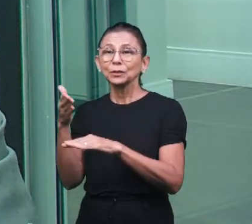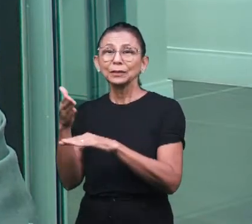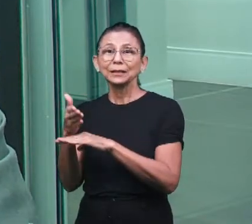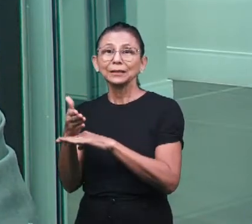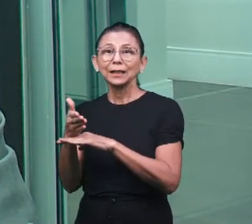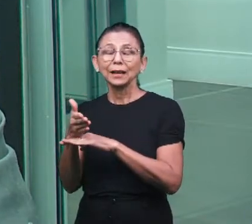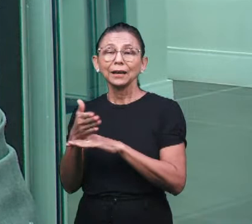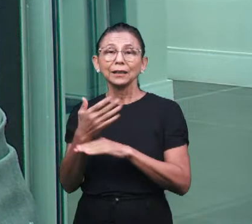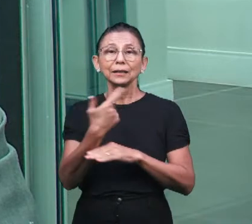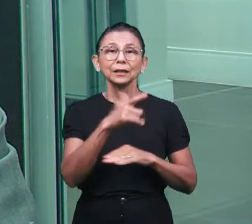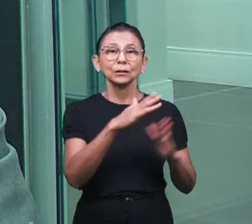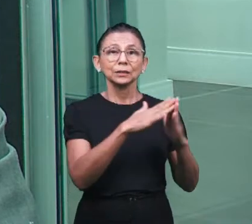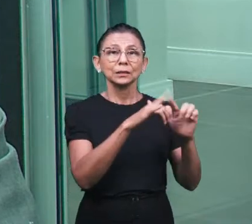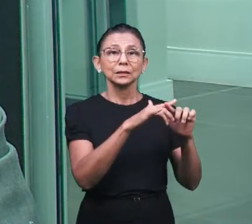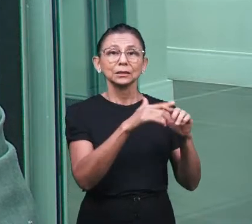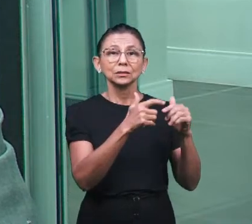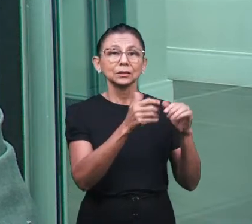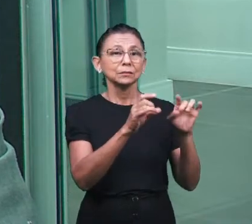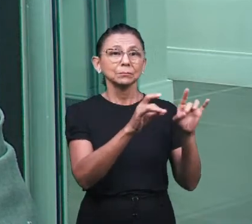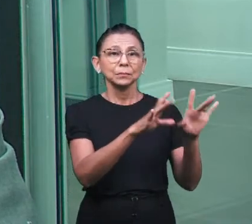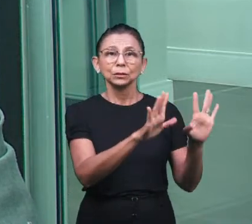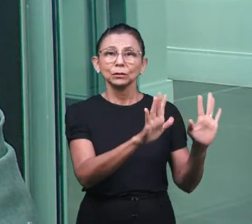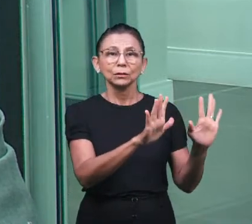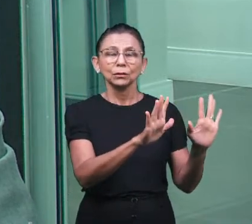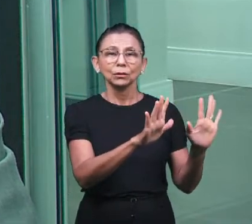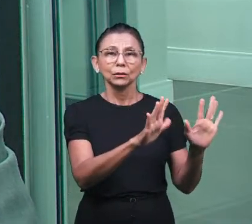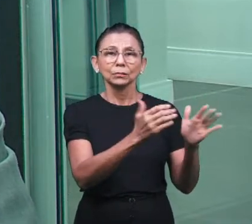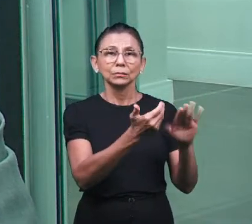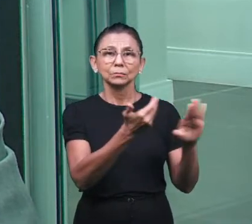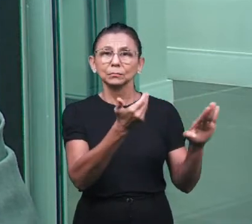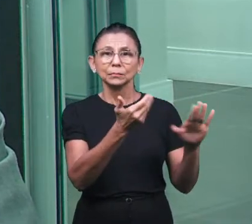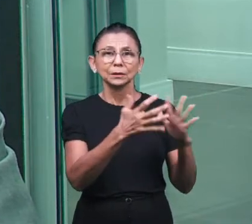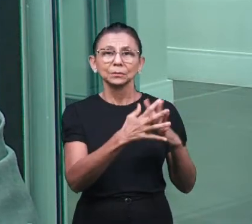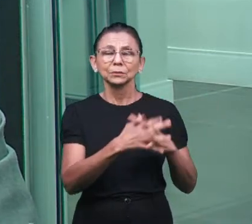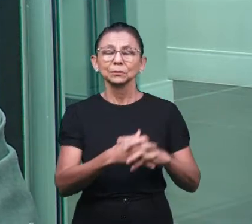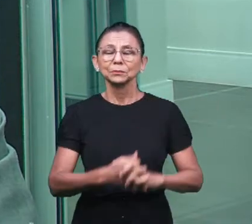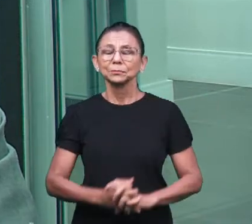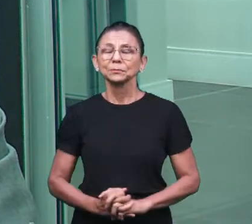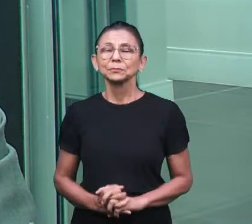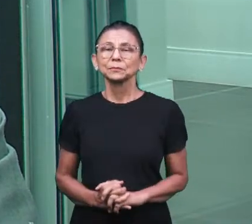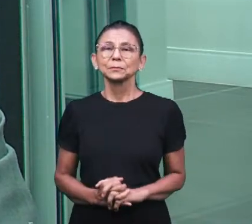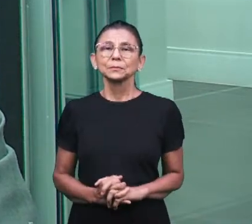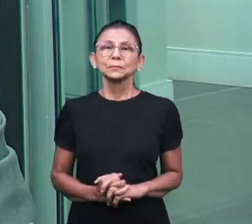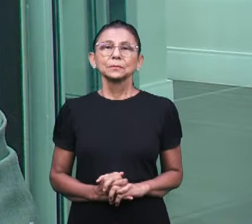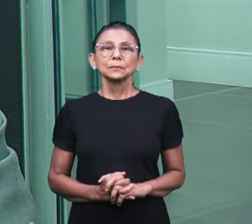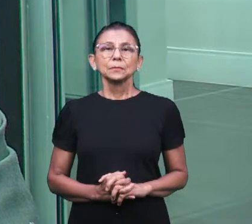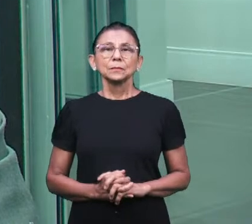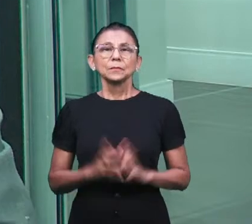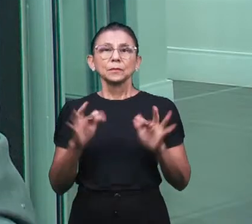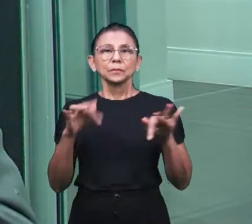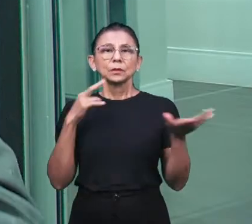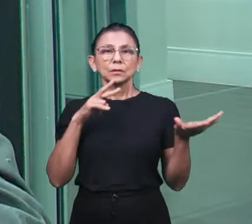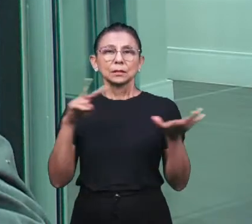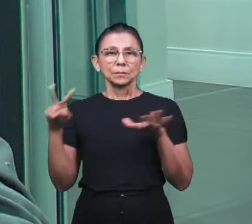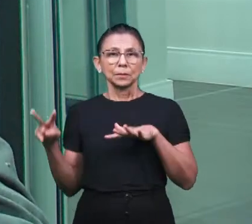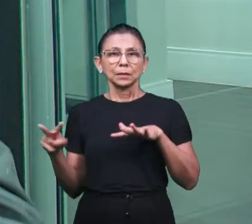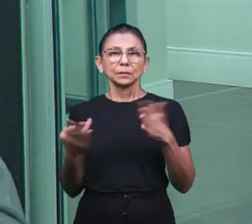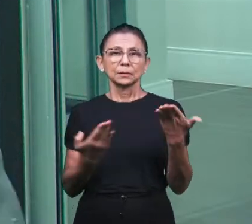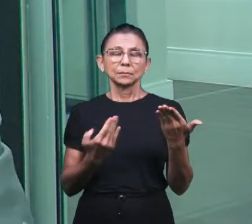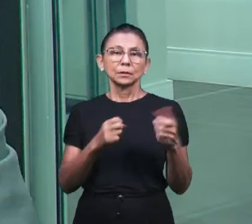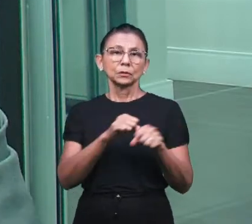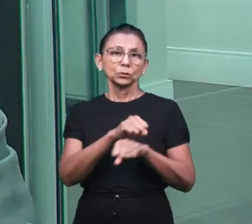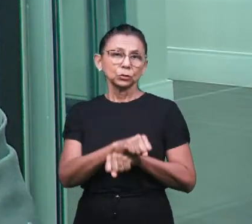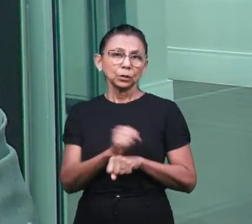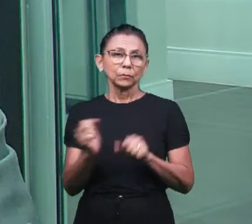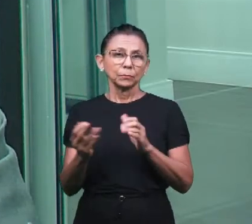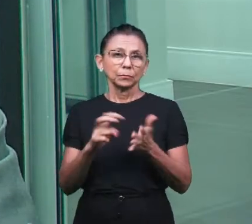que ele participa. E nós tivemos agora esse fim de semana o seminário dos jovens e na parte da manhã nós tivemos presencial,